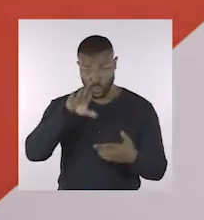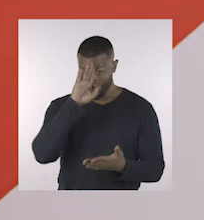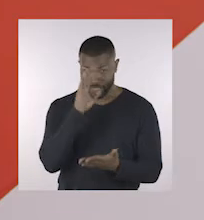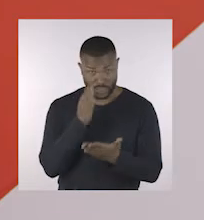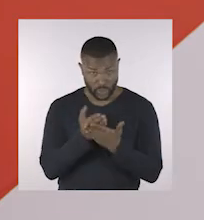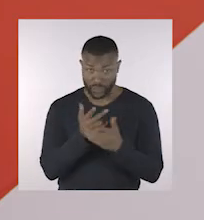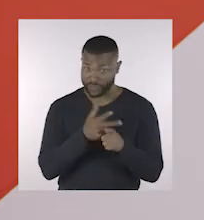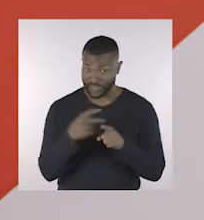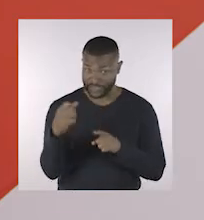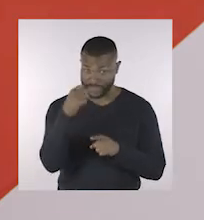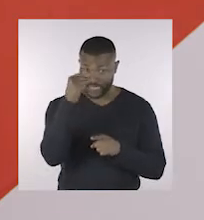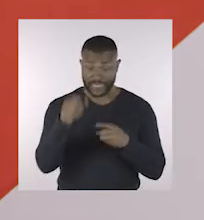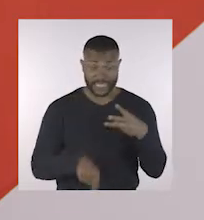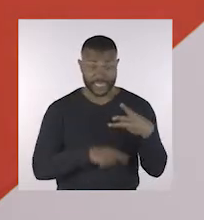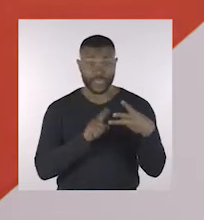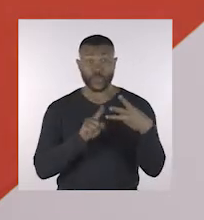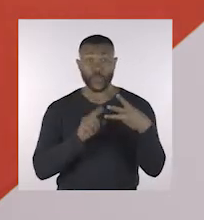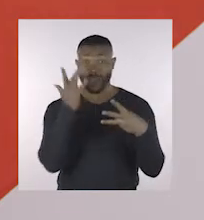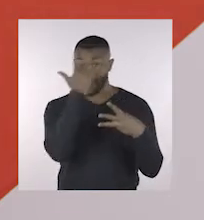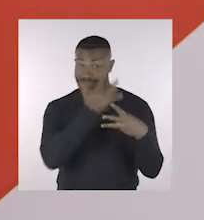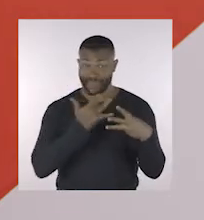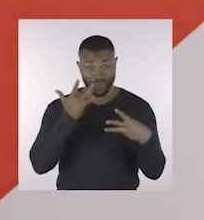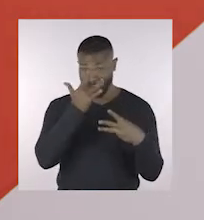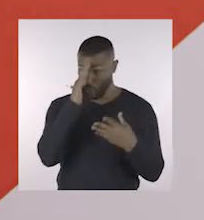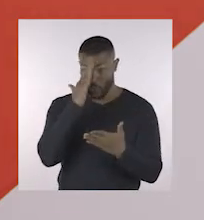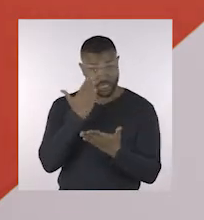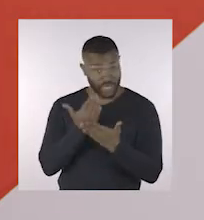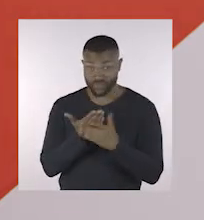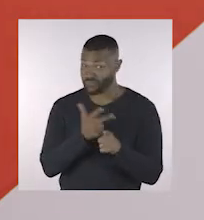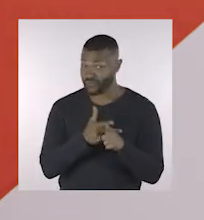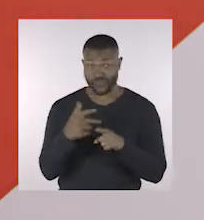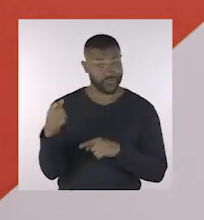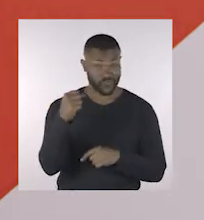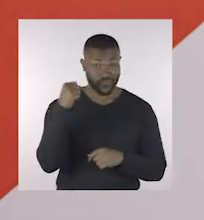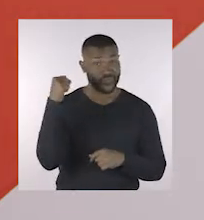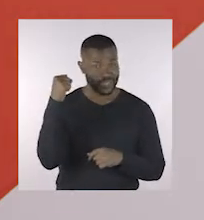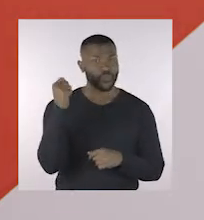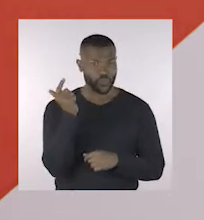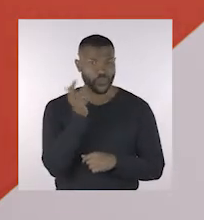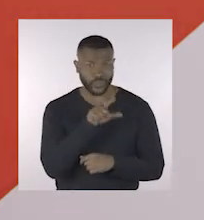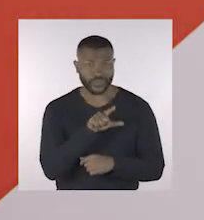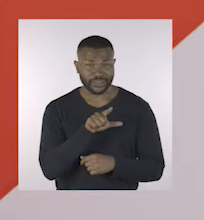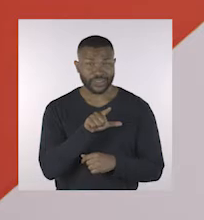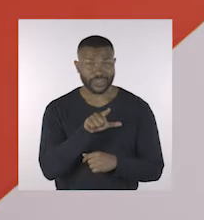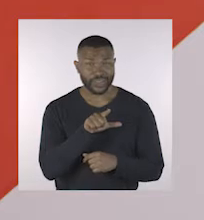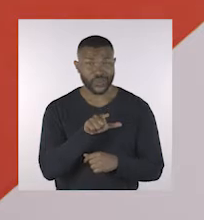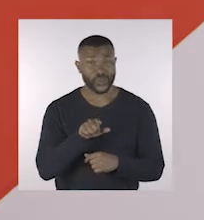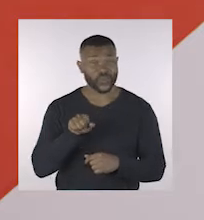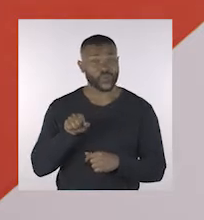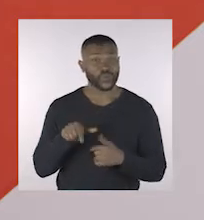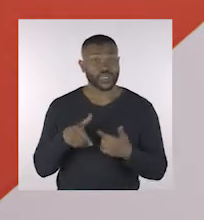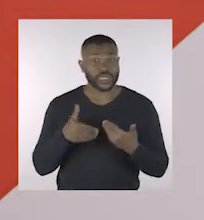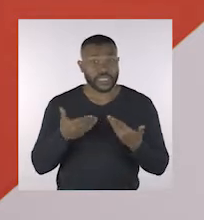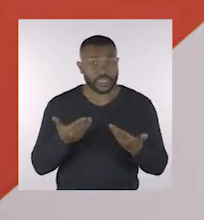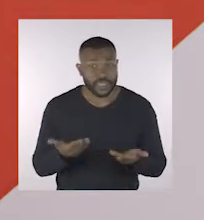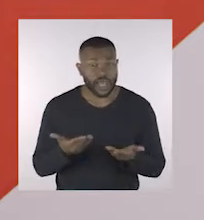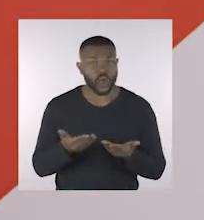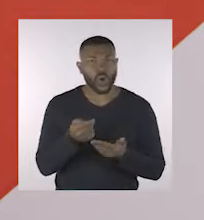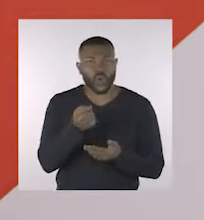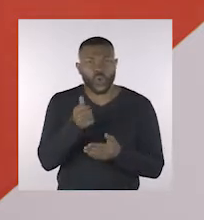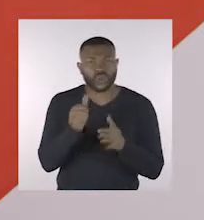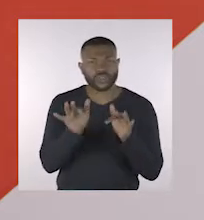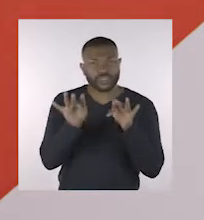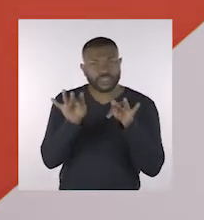Marta que ninguém acreditava que ele a eleição Depois nós vemos quadrados que ninguém acreditava que que ele a eleição e foi assim